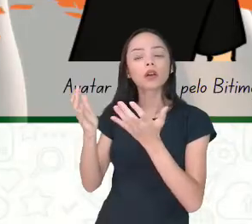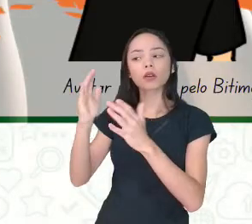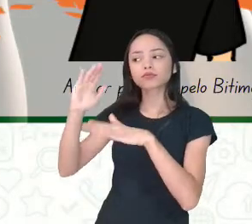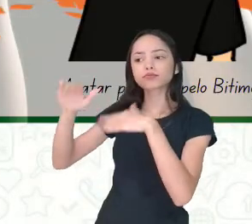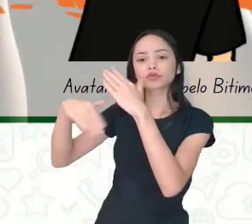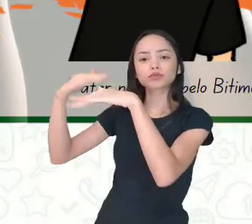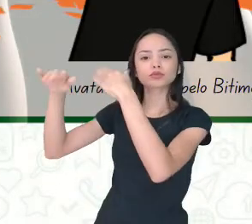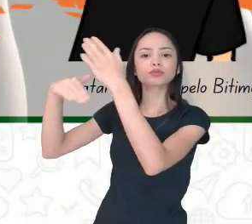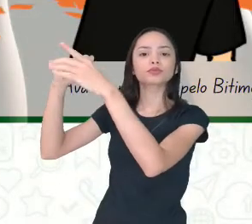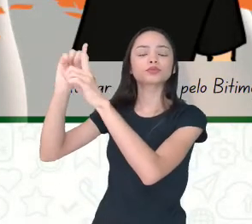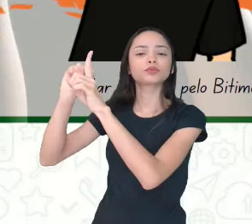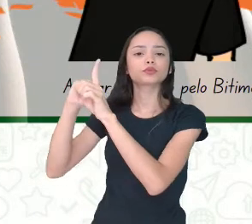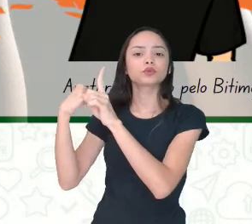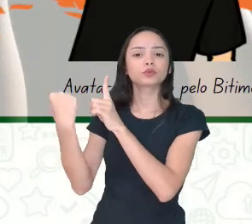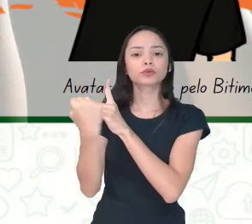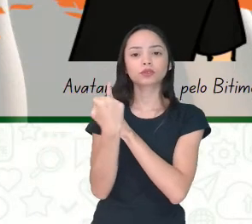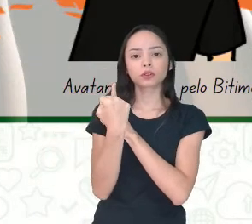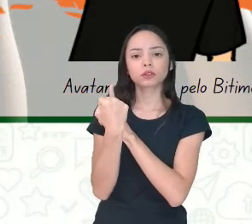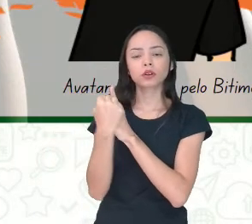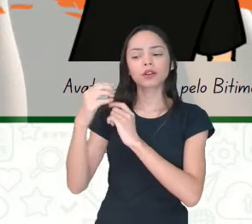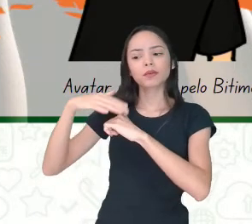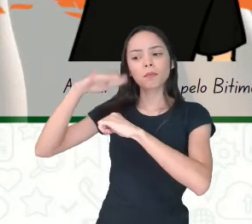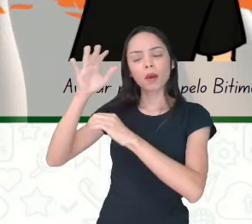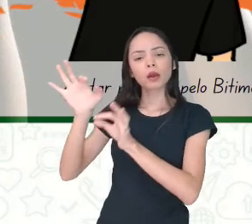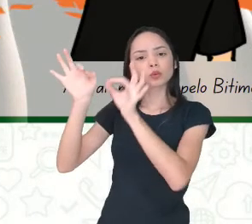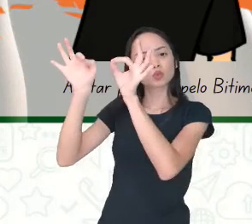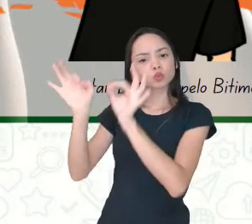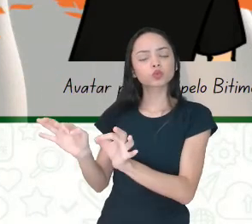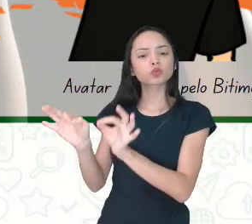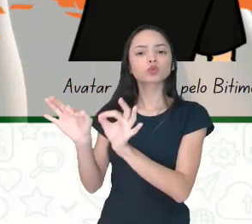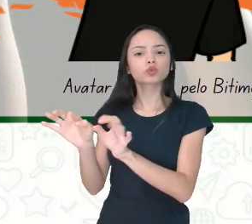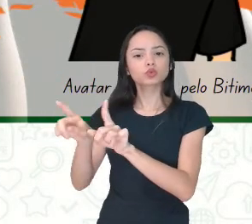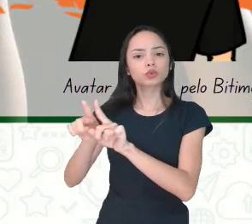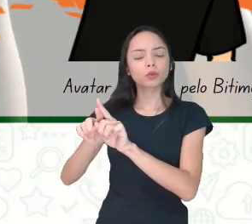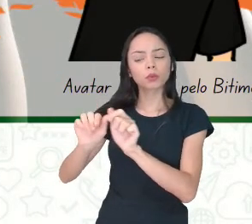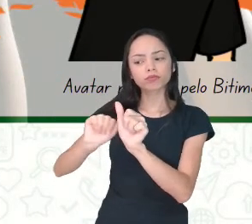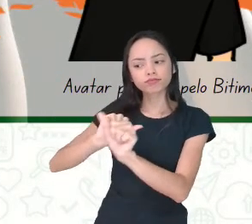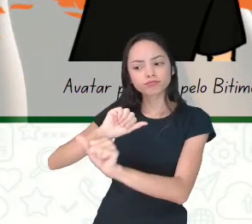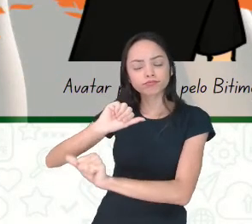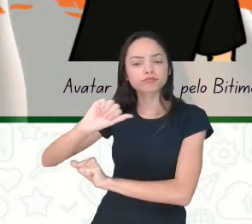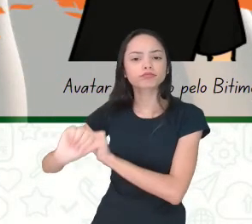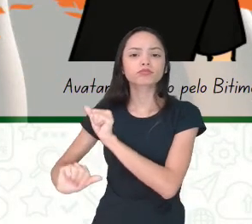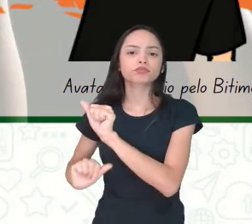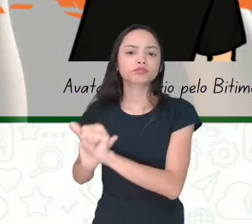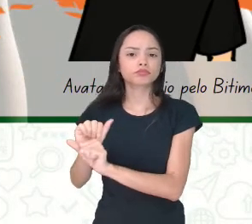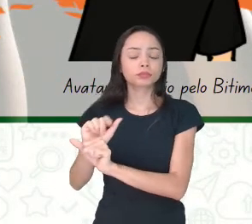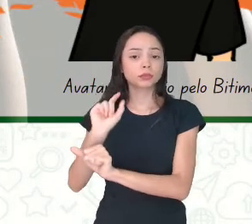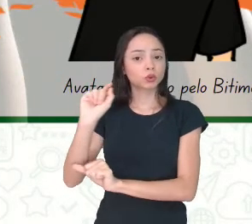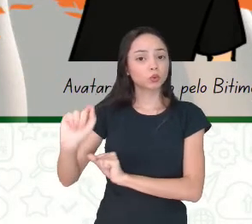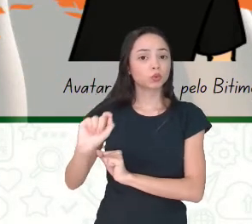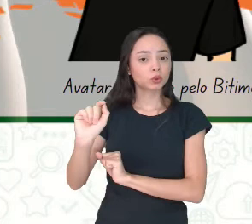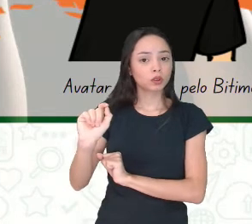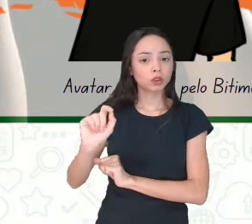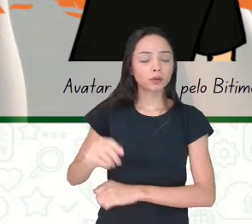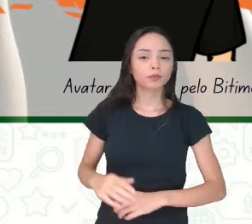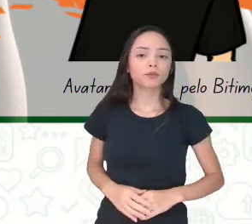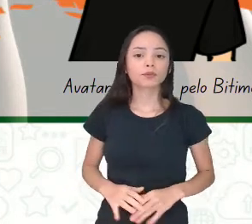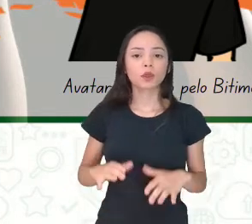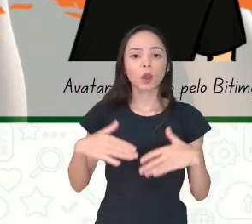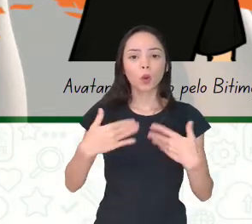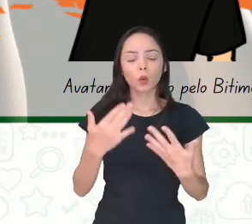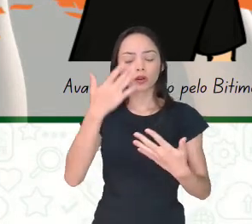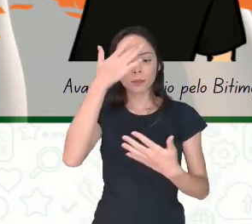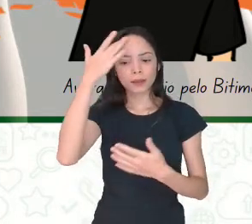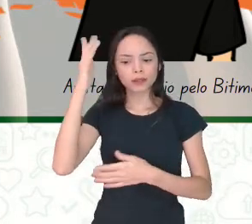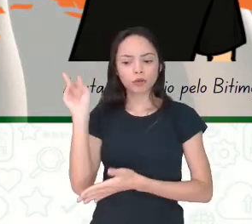nova sociedade mais justa e modificada. No seguinte sentido, quando alguém parte para a rua